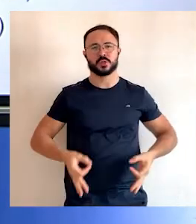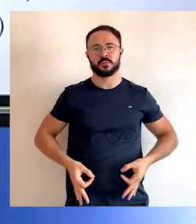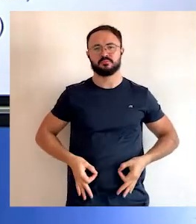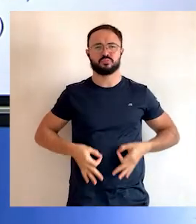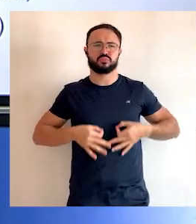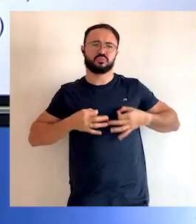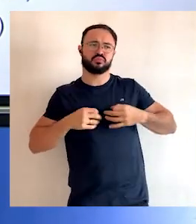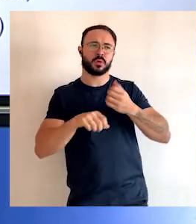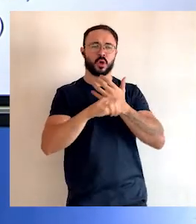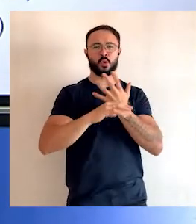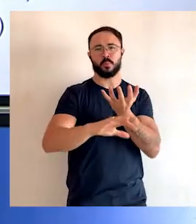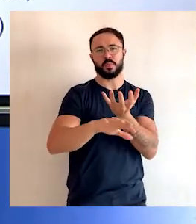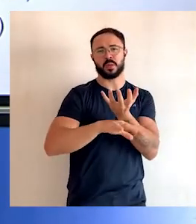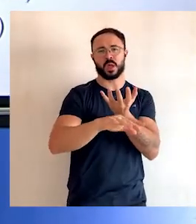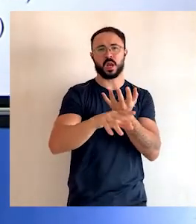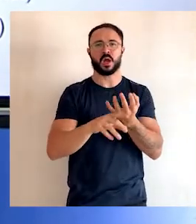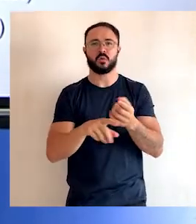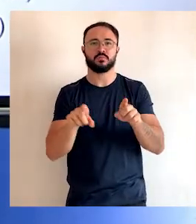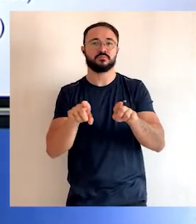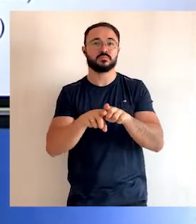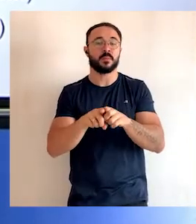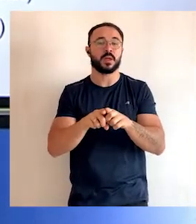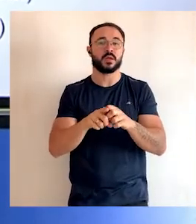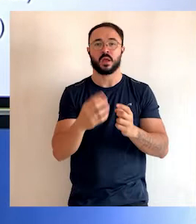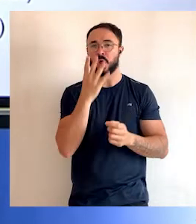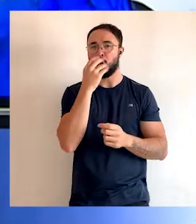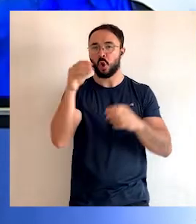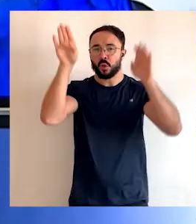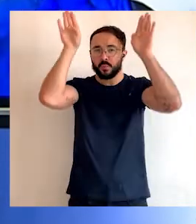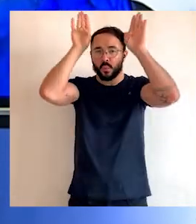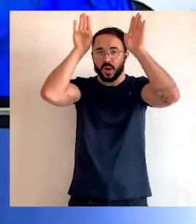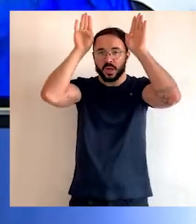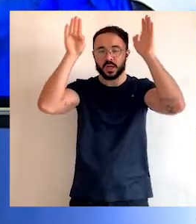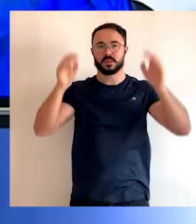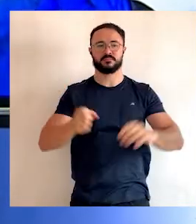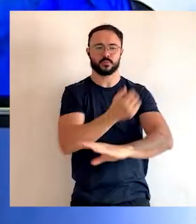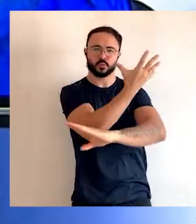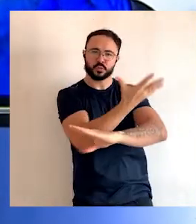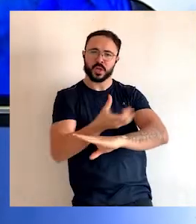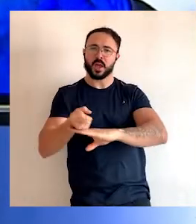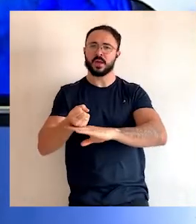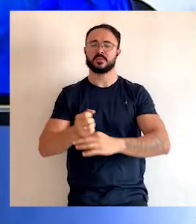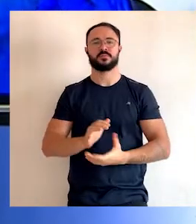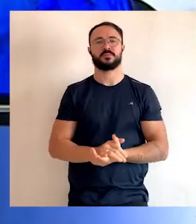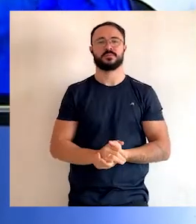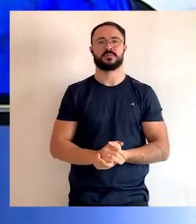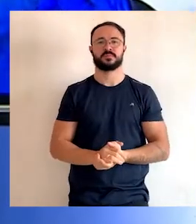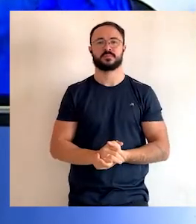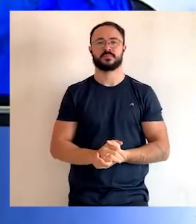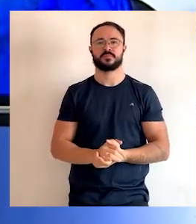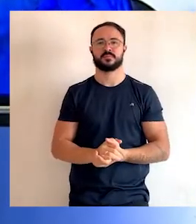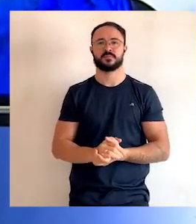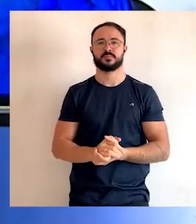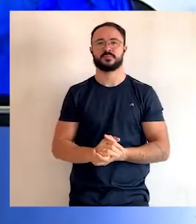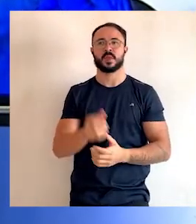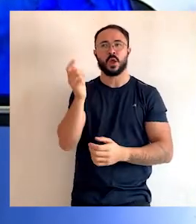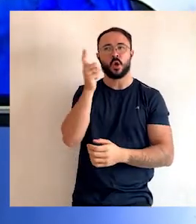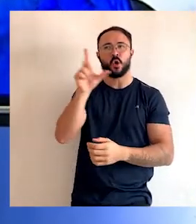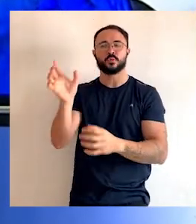no bioma Pantanal, e o lobo-guará, no bioma Cerrado. Outras espécies são chamadas de espécies